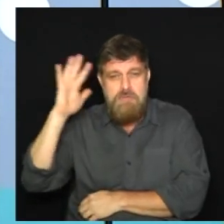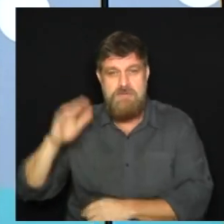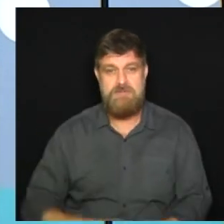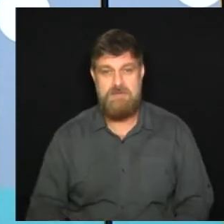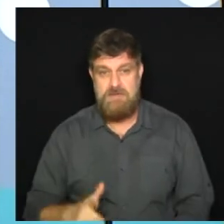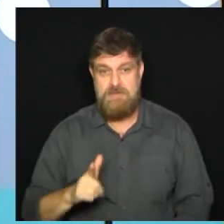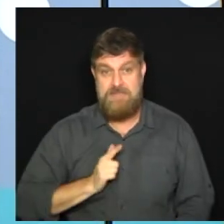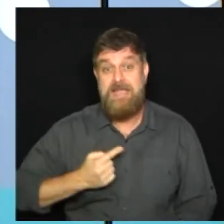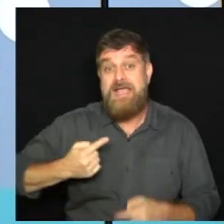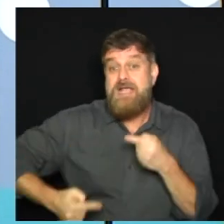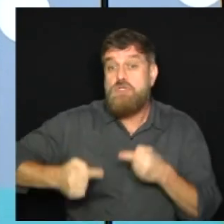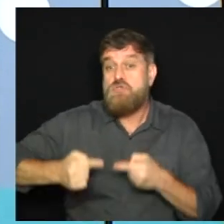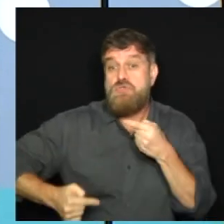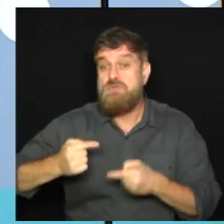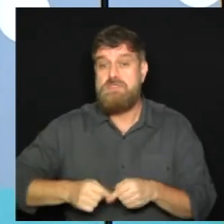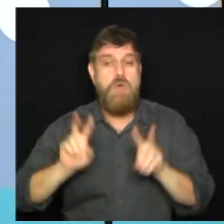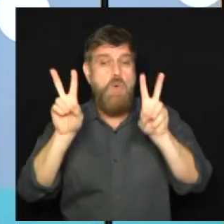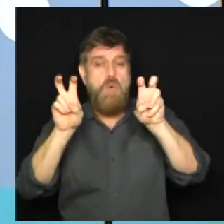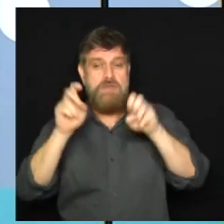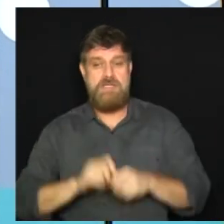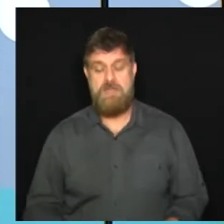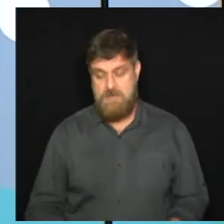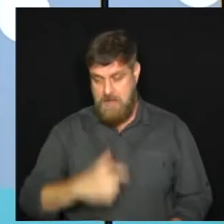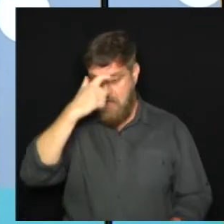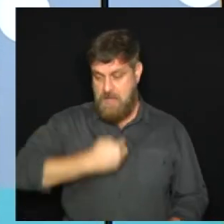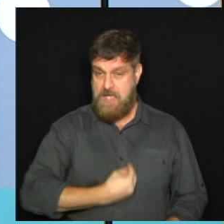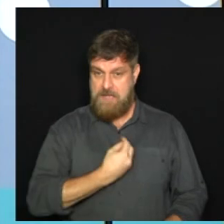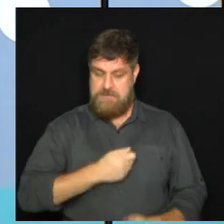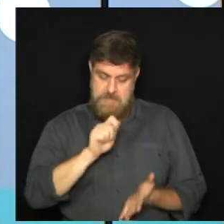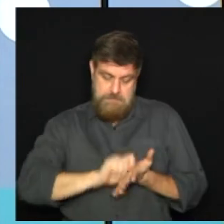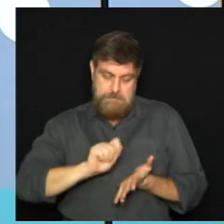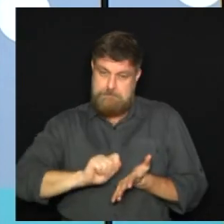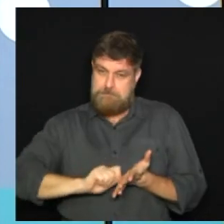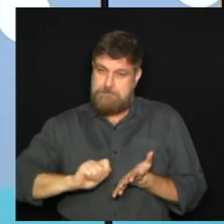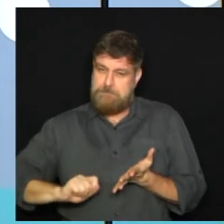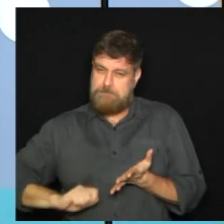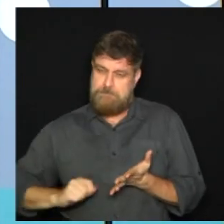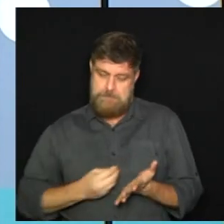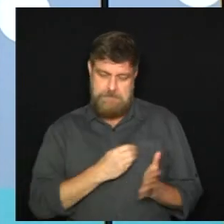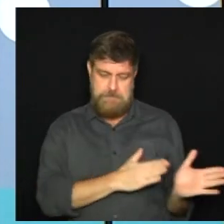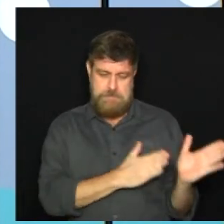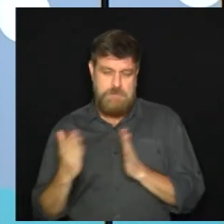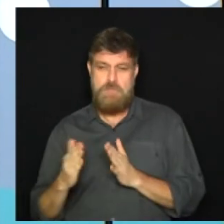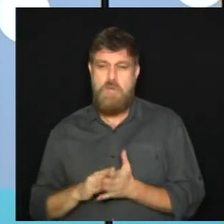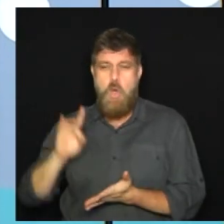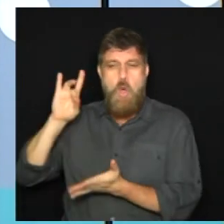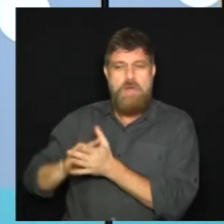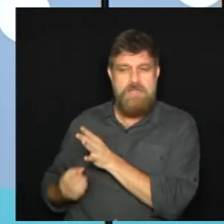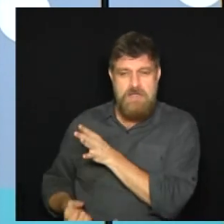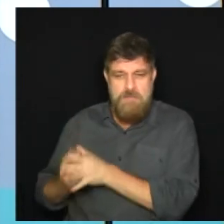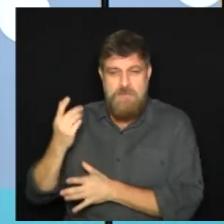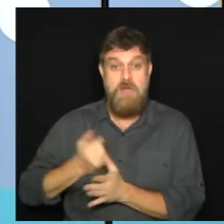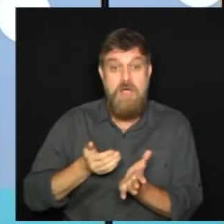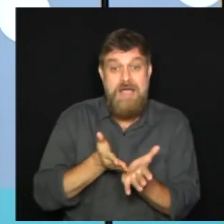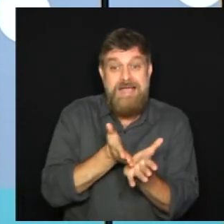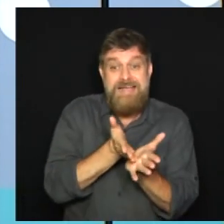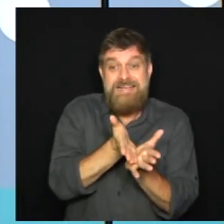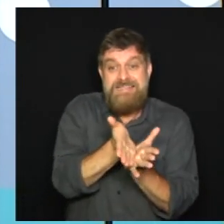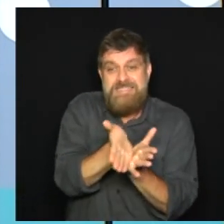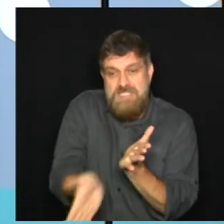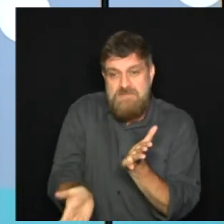do produto, que tem como sinopse alguém que se agarra à leitura de cartas sem remetente ou destinatário nomeados,